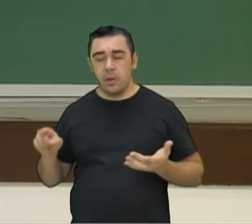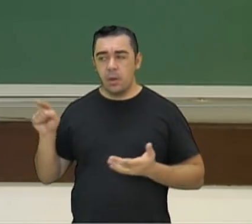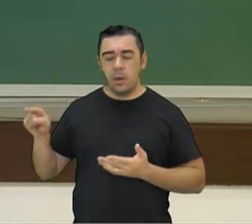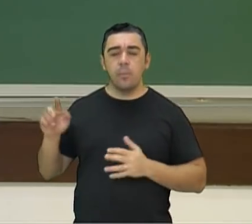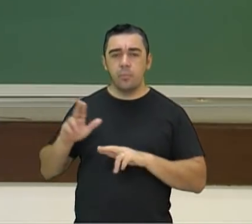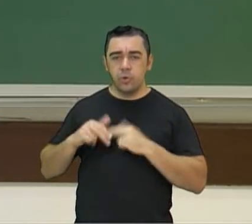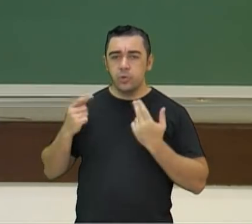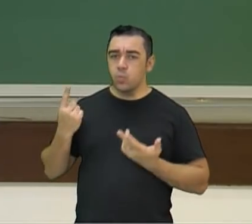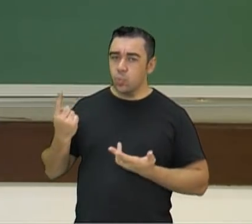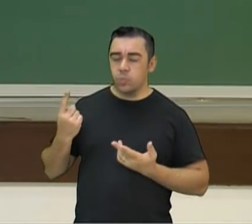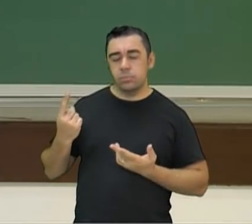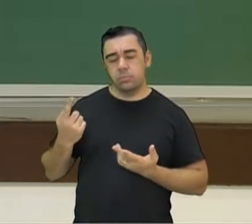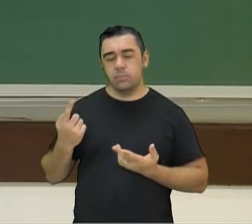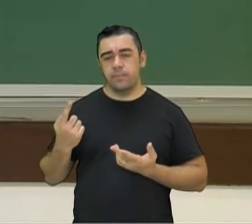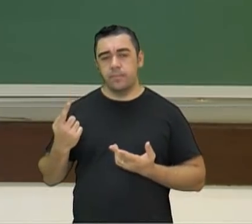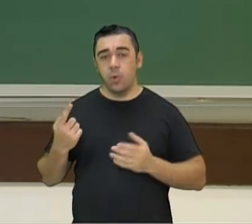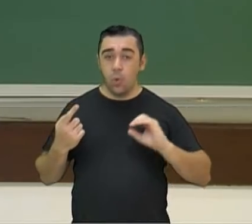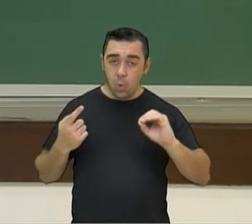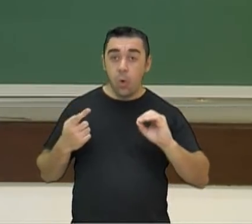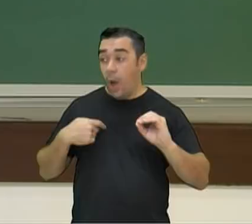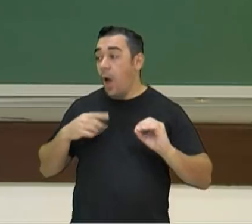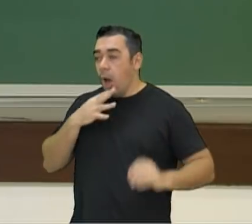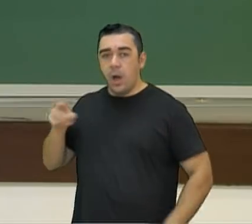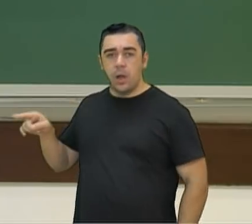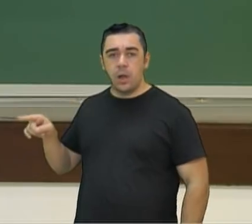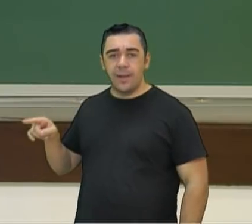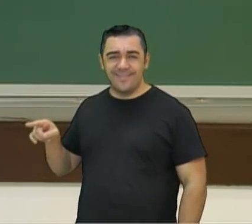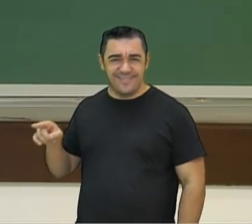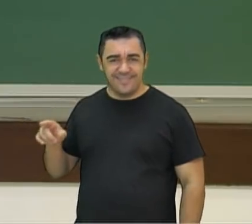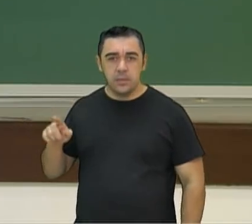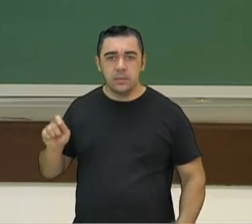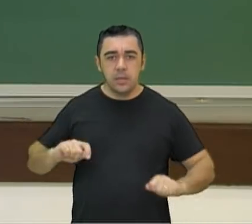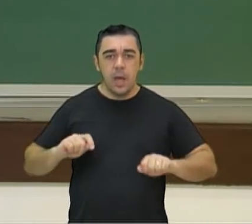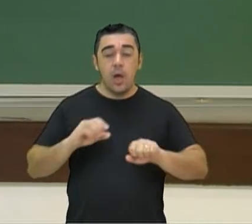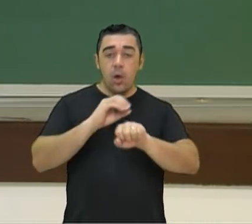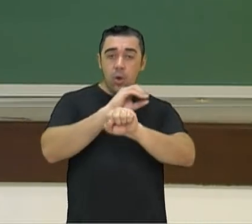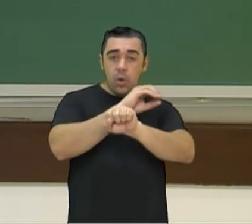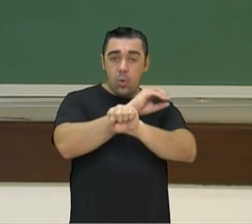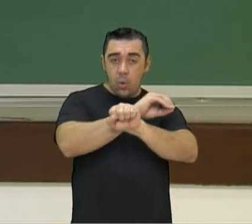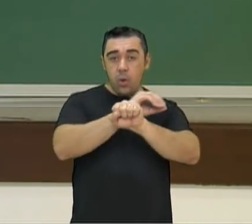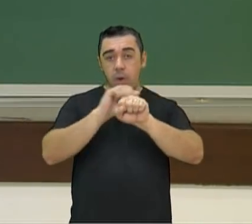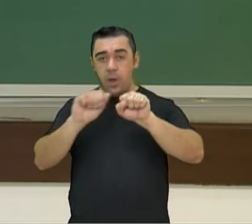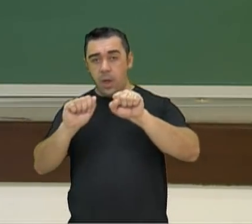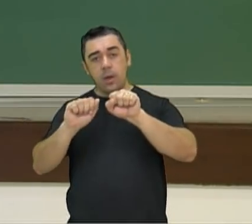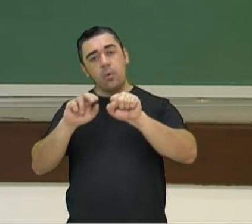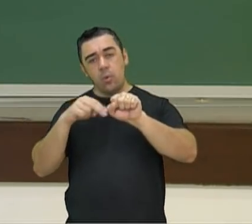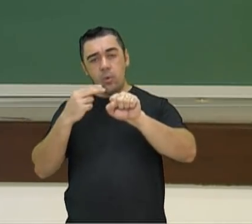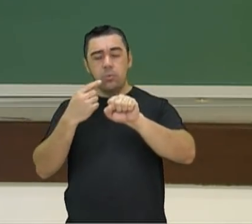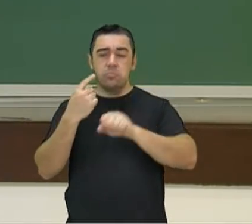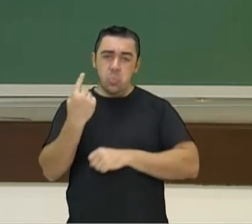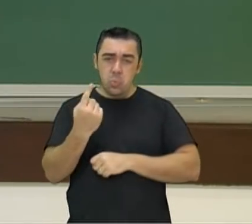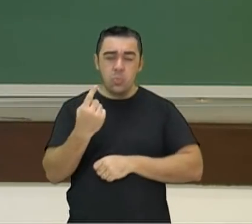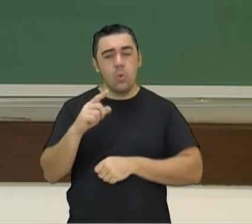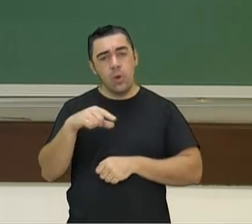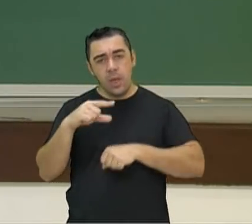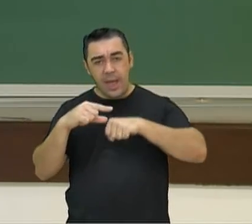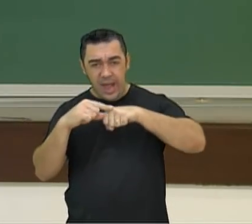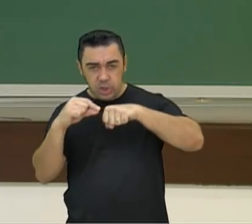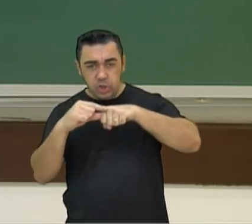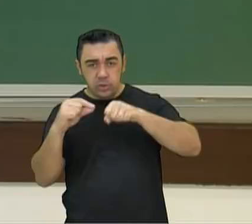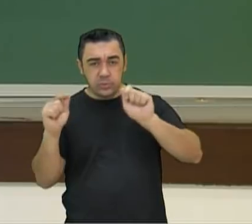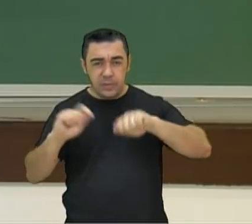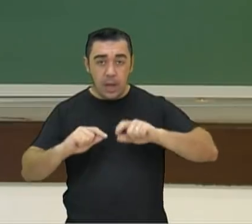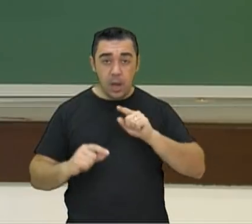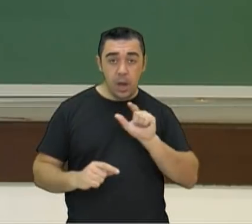eu coloco indefinido, né? Então, quando eu puder colocar um desses artigos definido ou indefinido na frente de uma palavra,